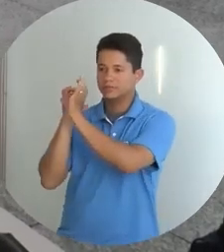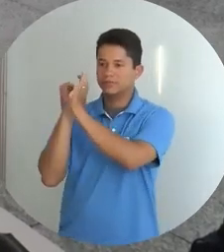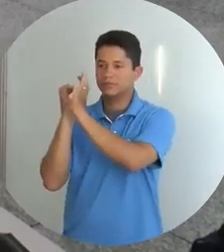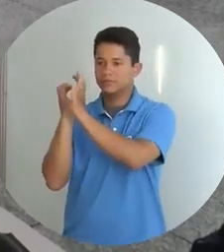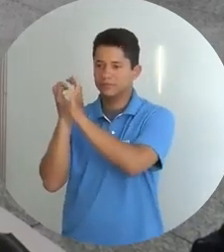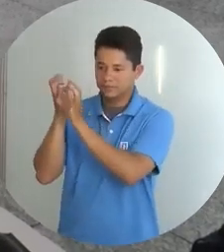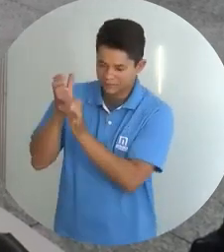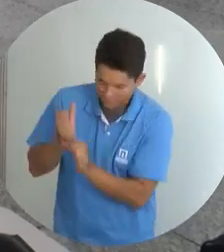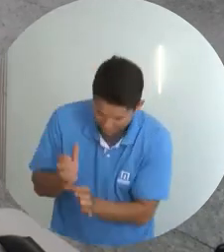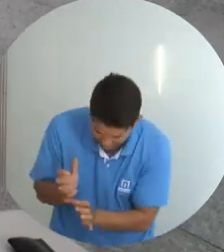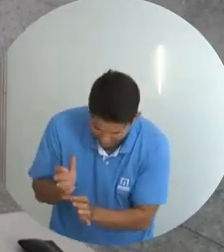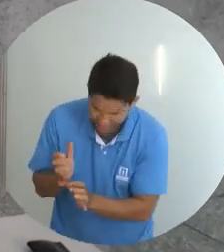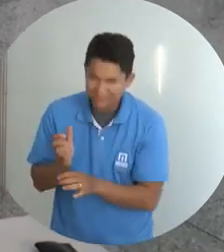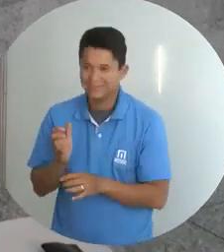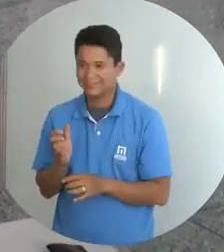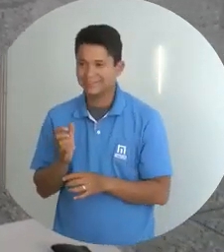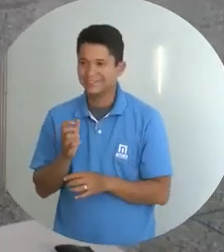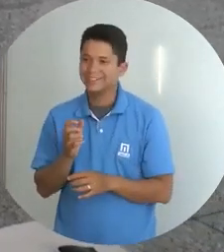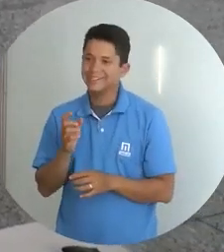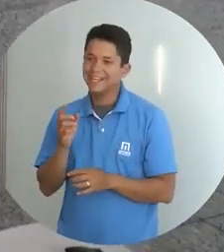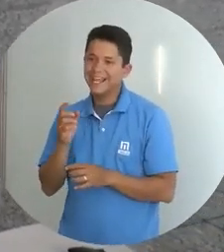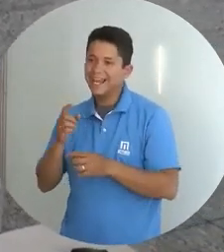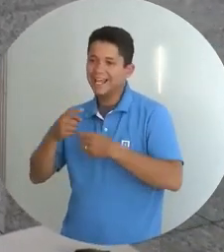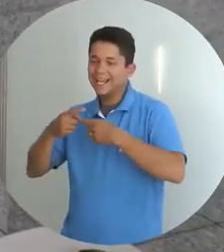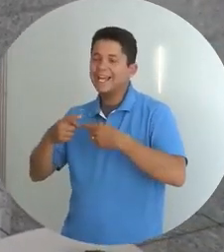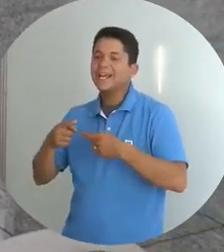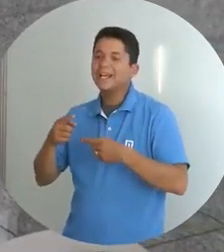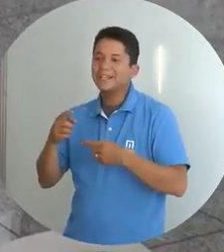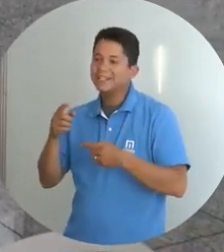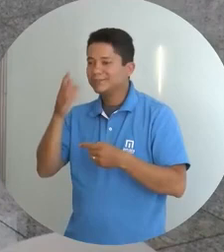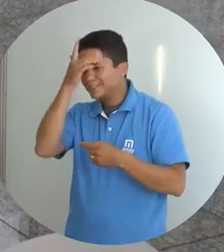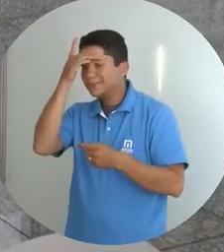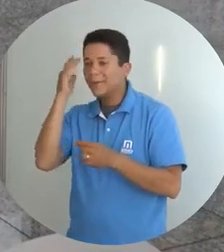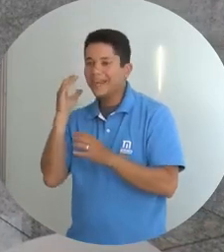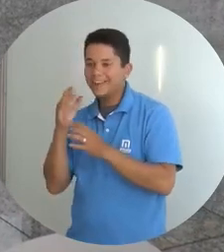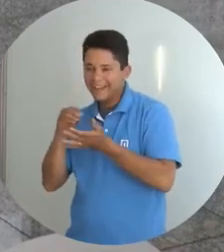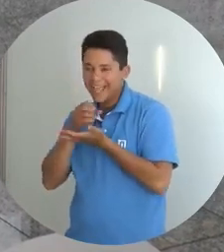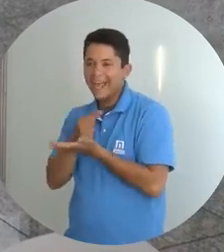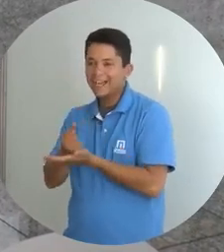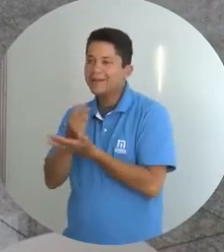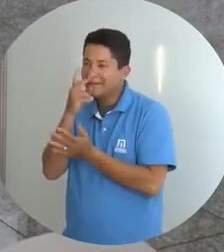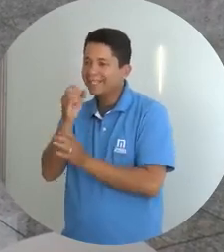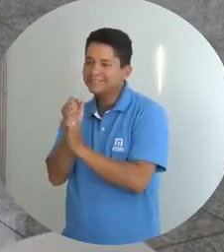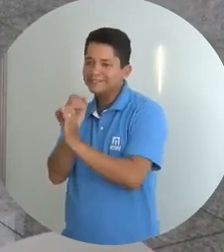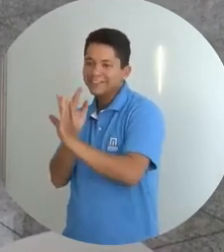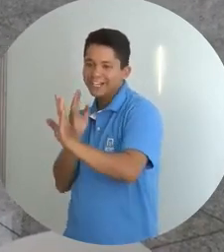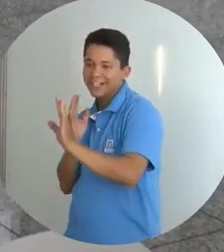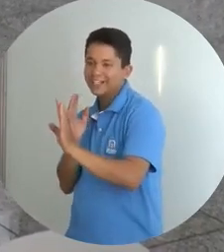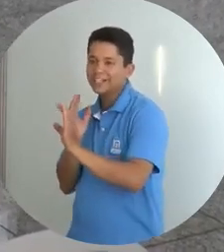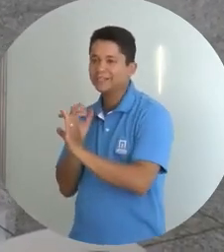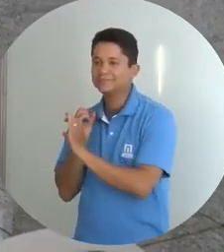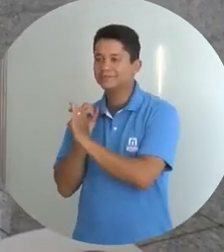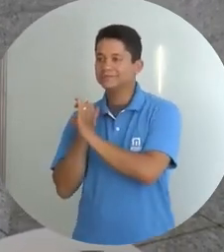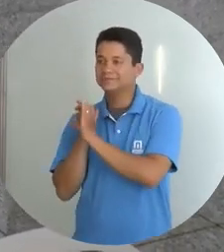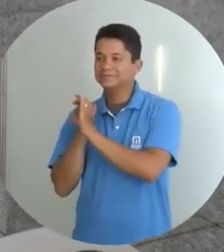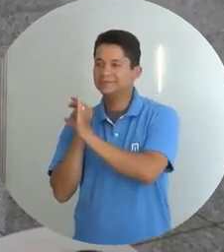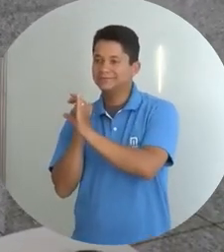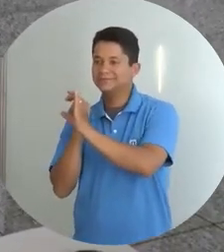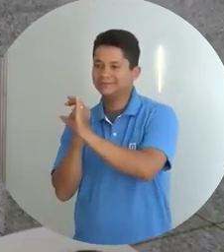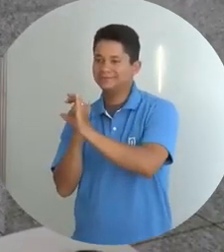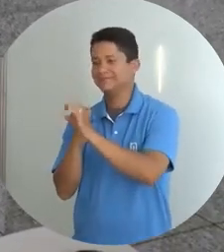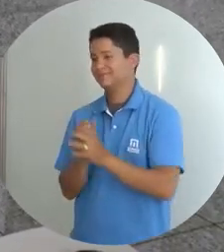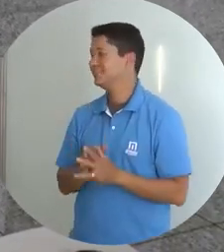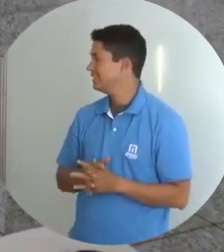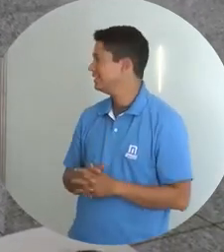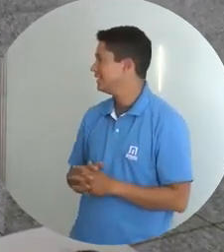Então, onde o pessoal entra, a estaca ela verte para dentro do furo, né, numa facilidade muito grande. Ela é colocada Então,